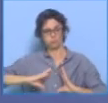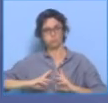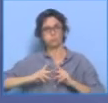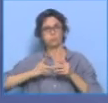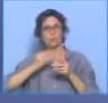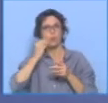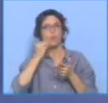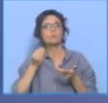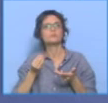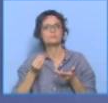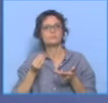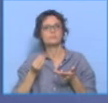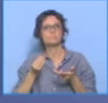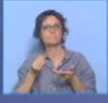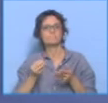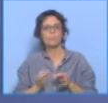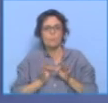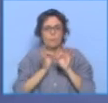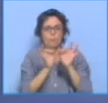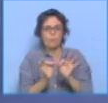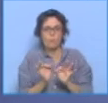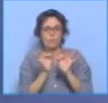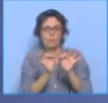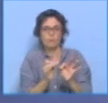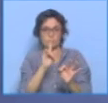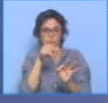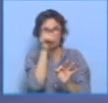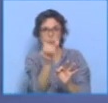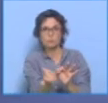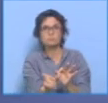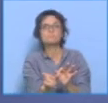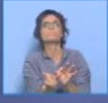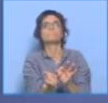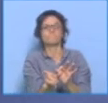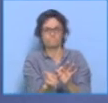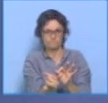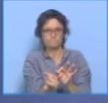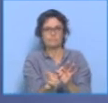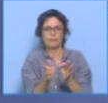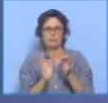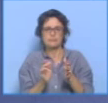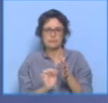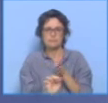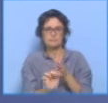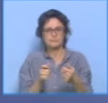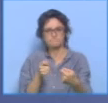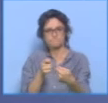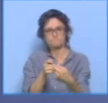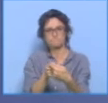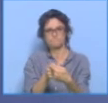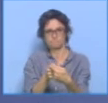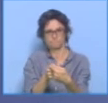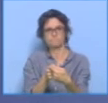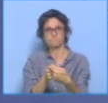atendendo rigorosamente à pessoa e à sua necessidade. E então, enquanto que